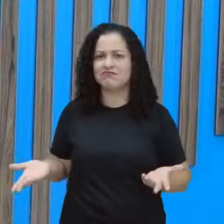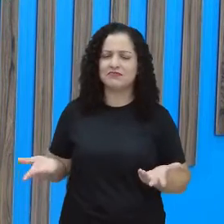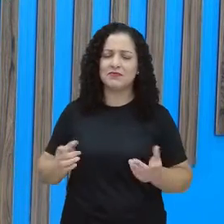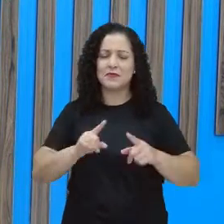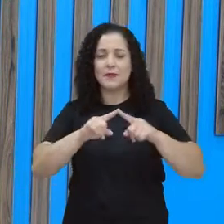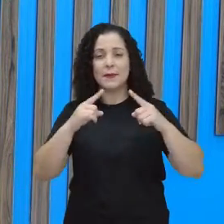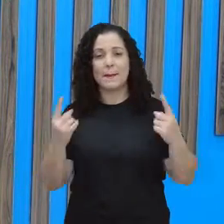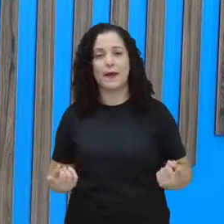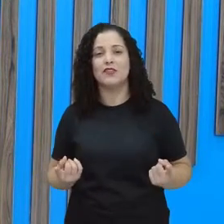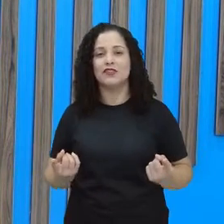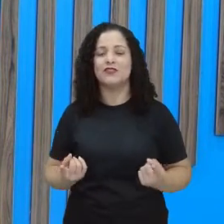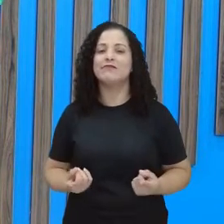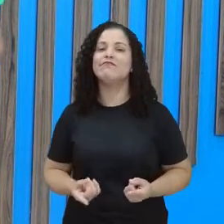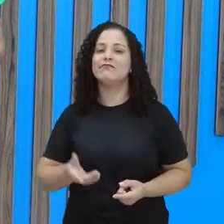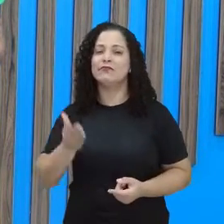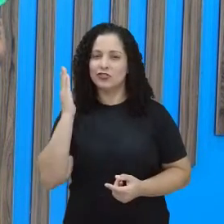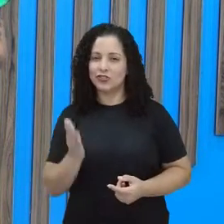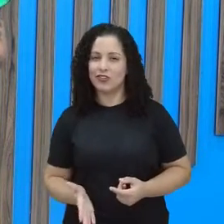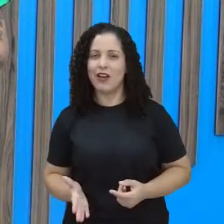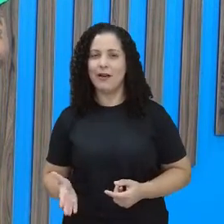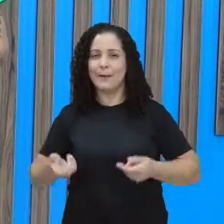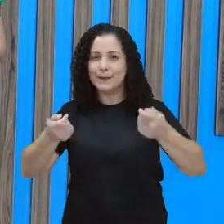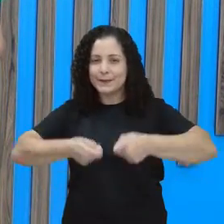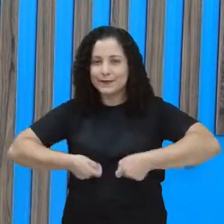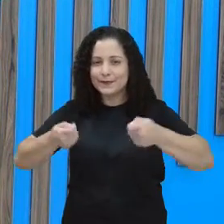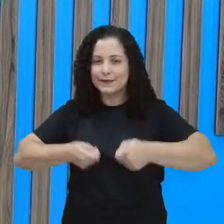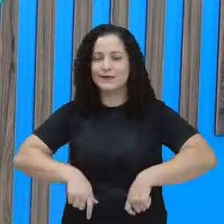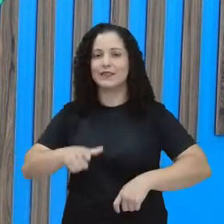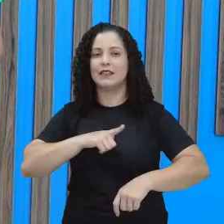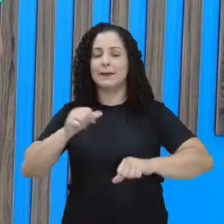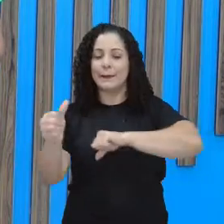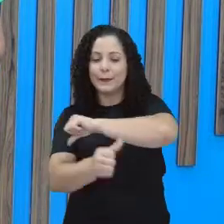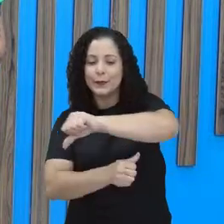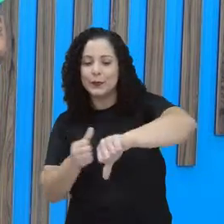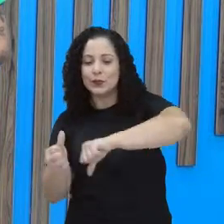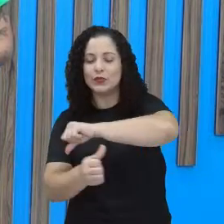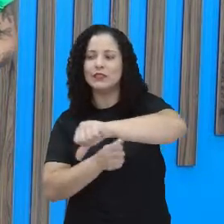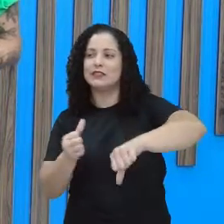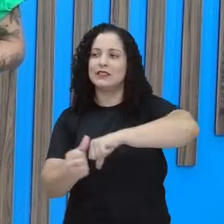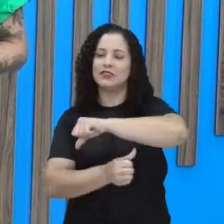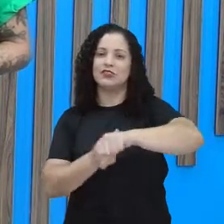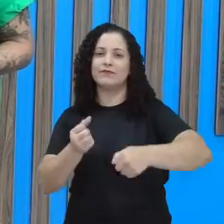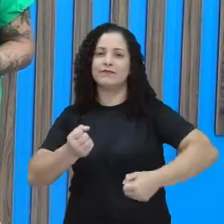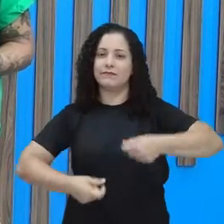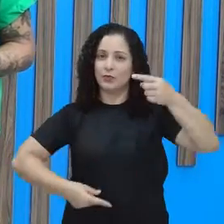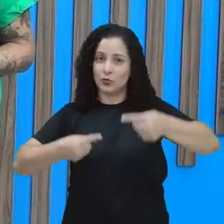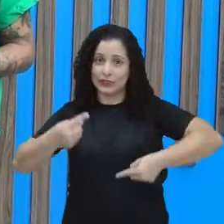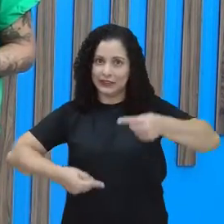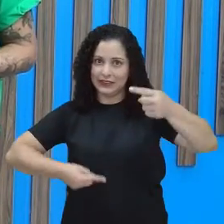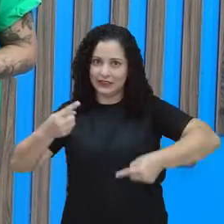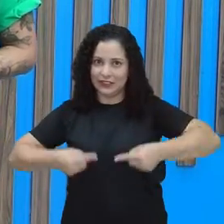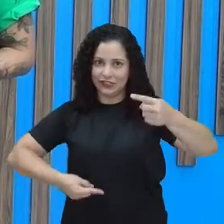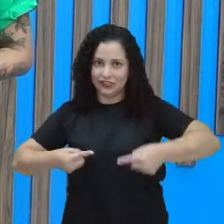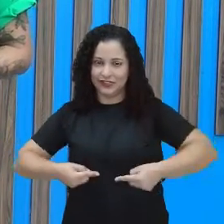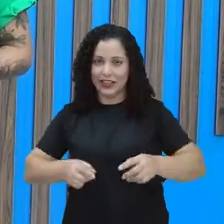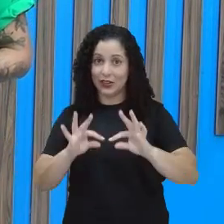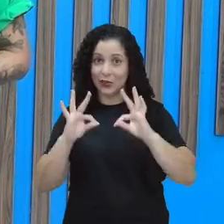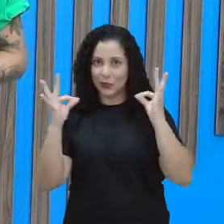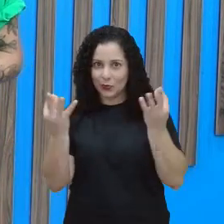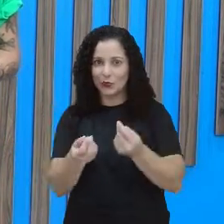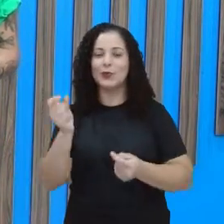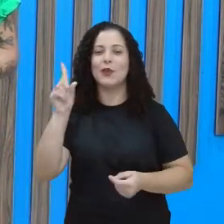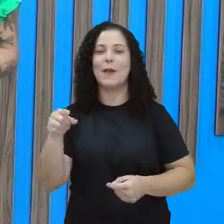na hora da gente ter mudanças políticas, porque tudo é política, viu,